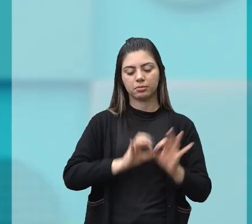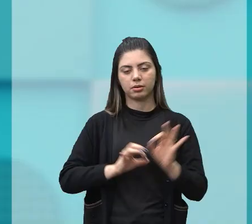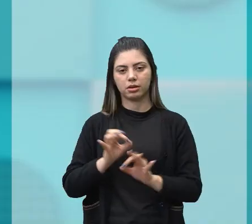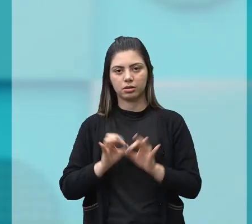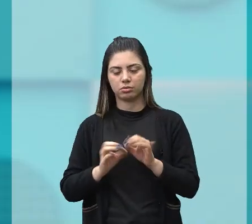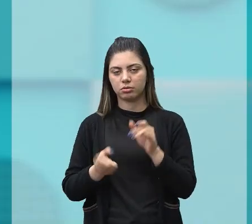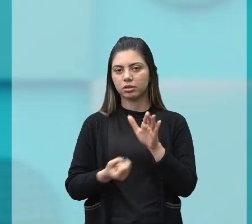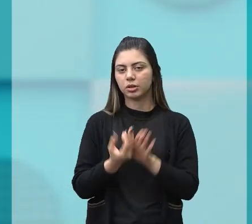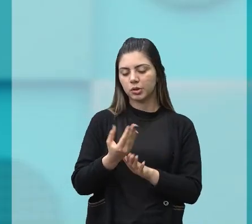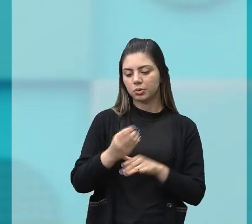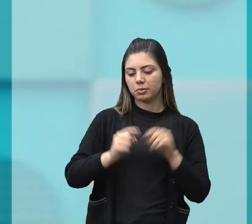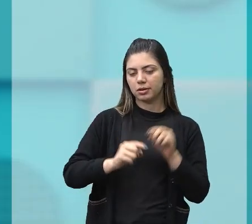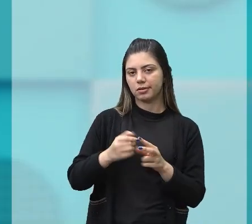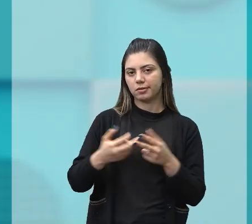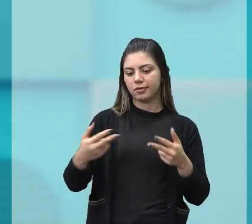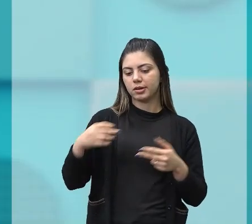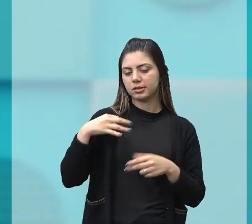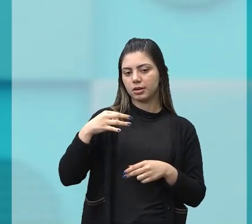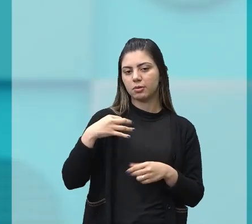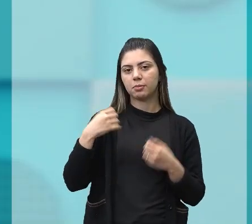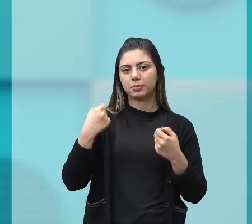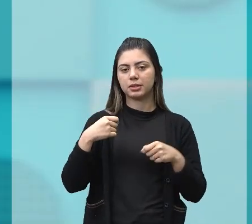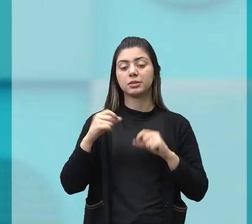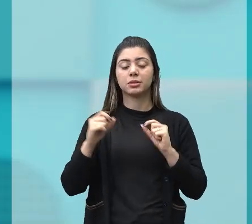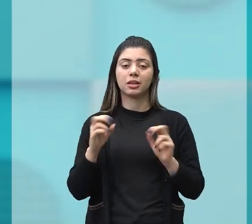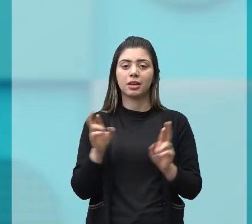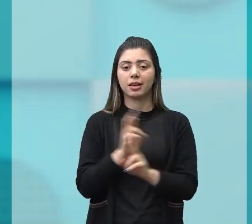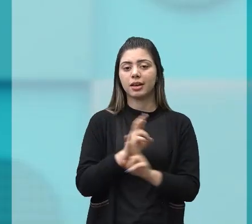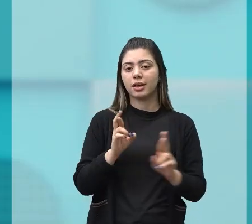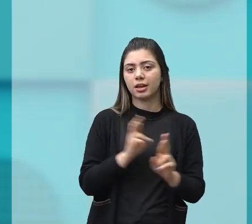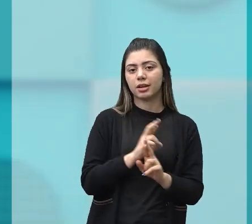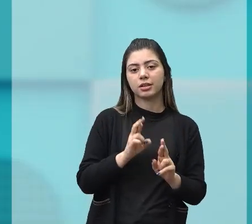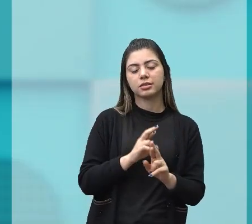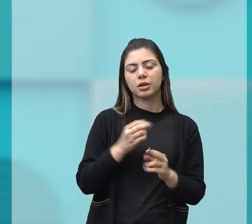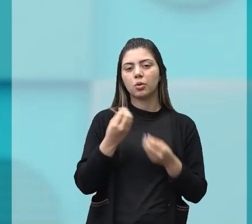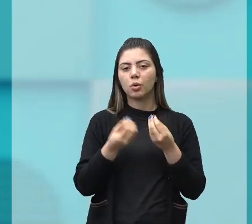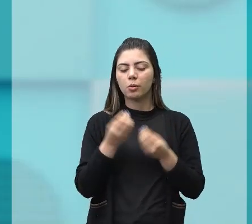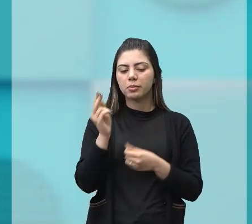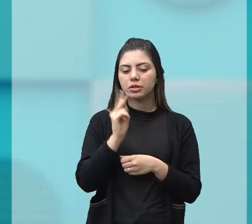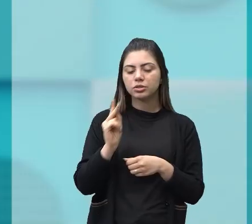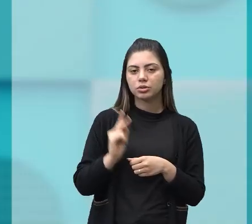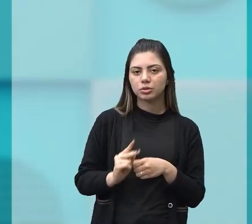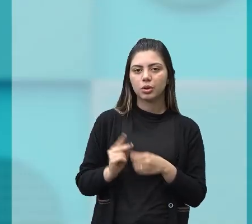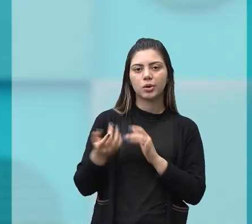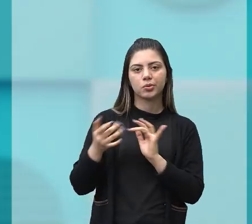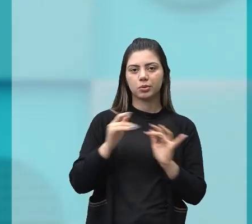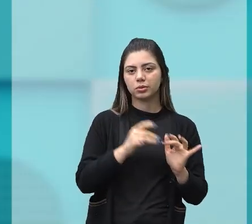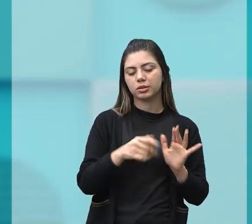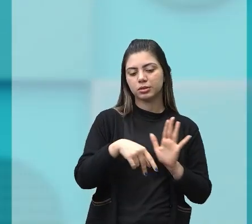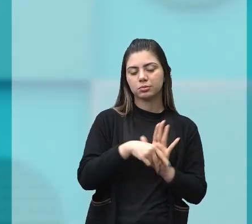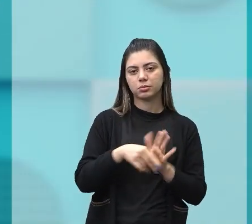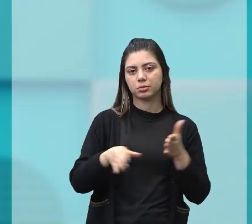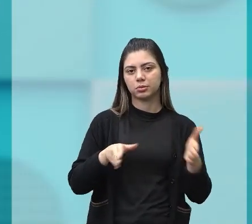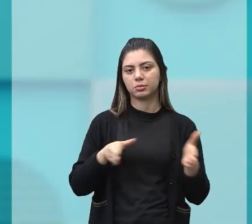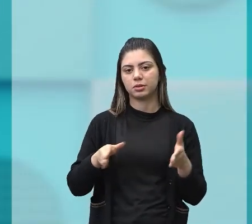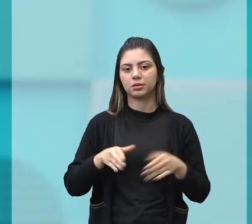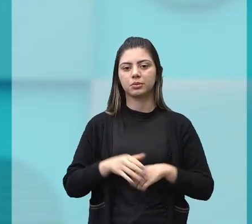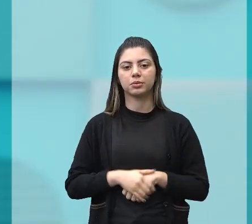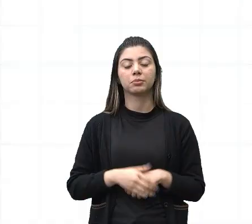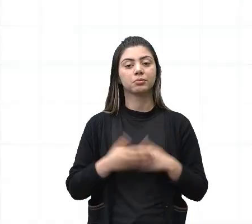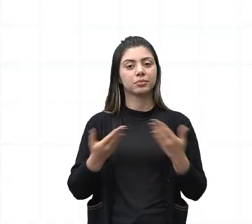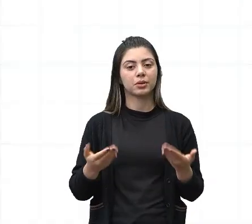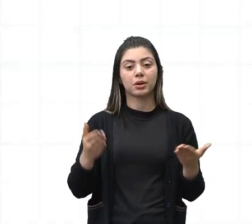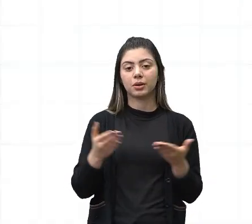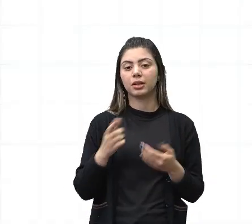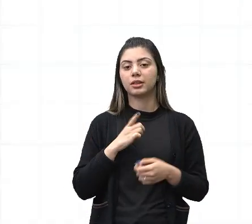esse figurino, né? Ela precisa ter uma relação direta com a história, com o contexto da história. E a gente vai ver agora um terceiro